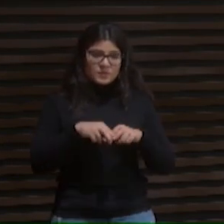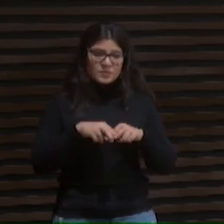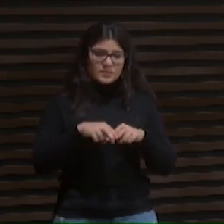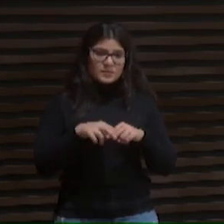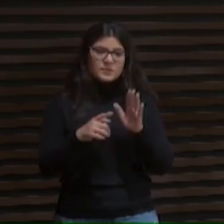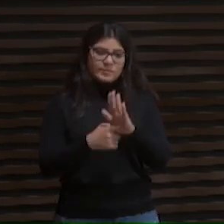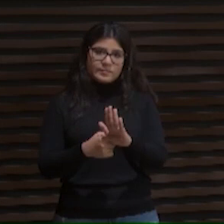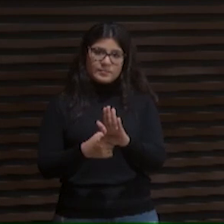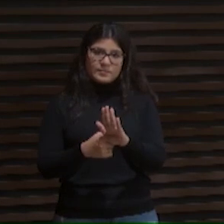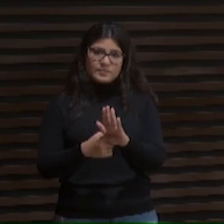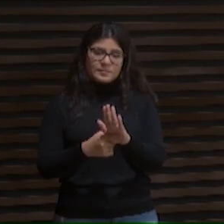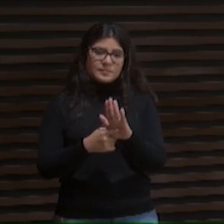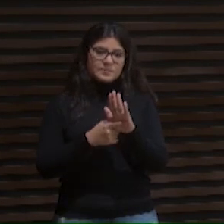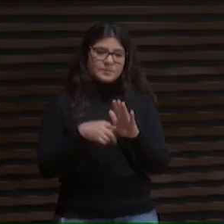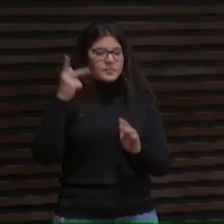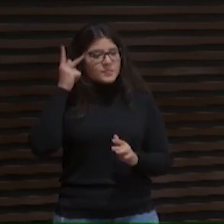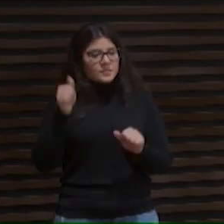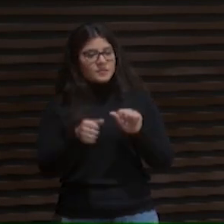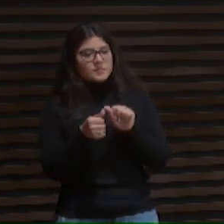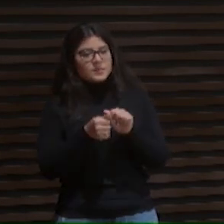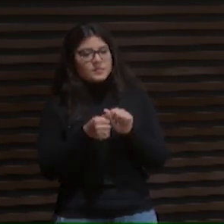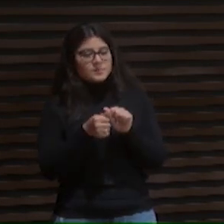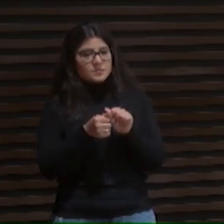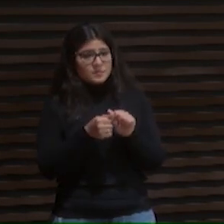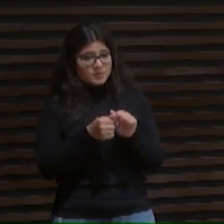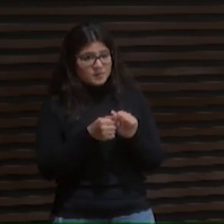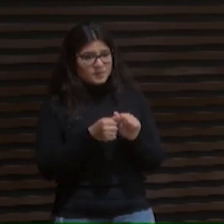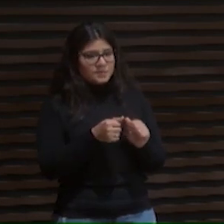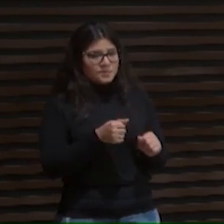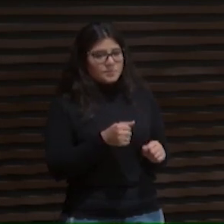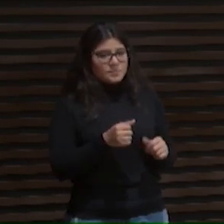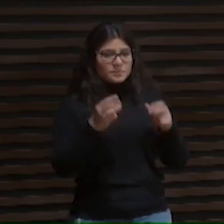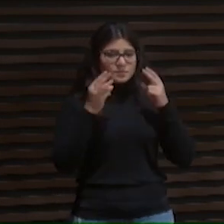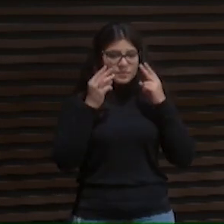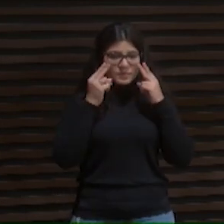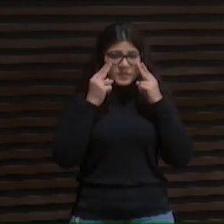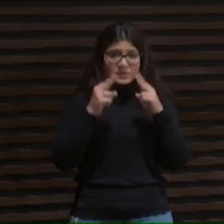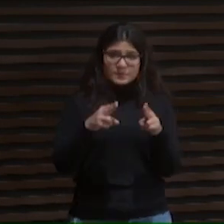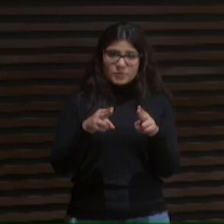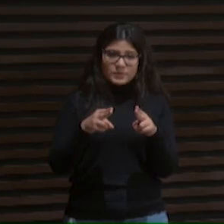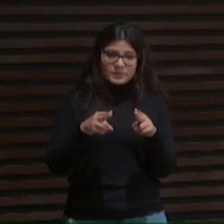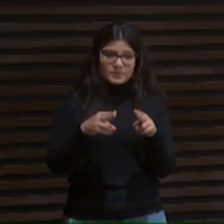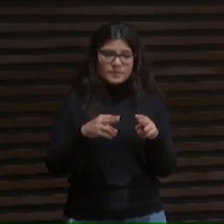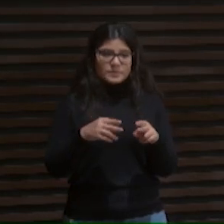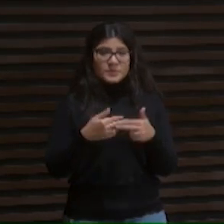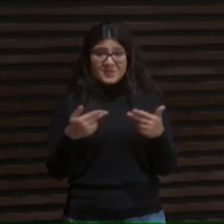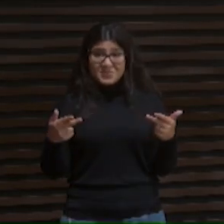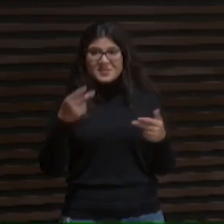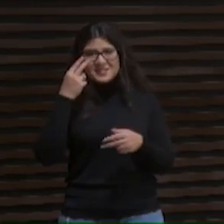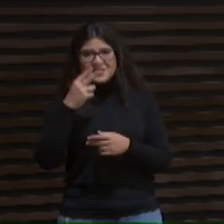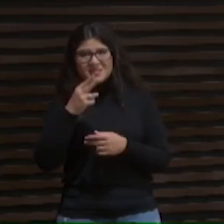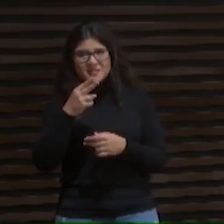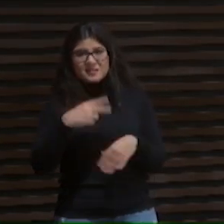apareci, para te constituir ministro e testemunha, tanto das coisas em que me viste, como das pelas quais